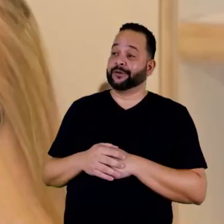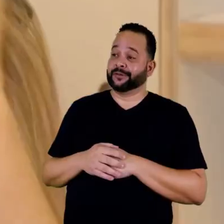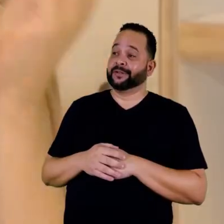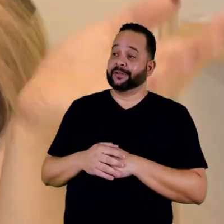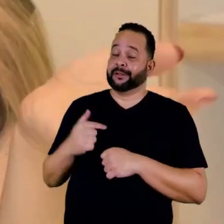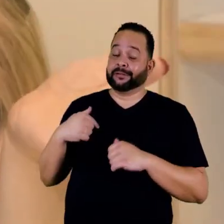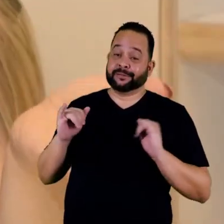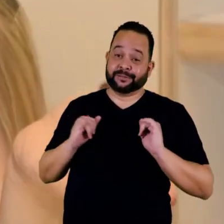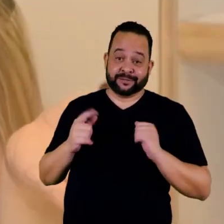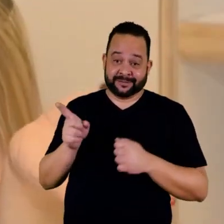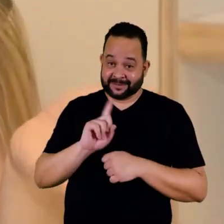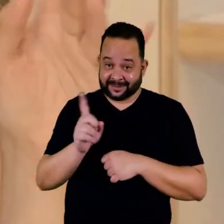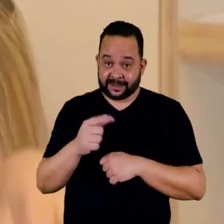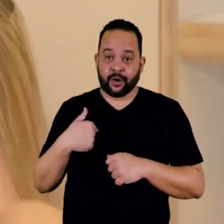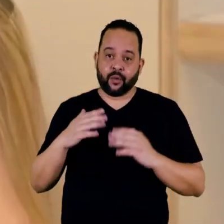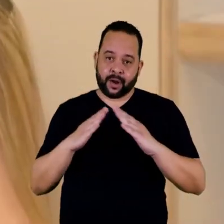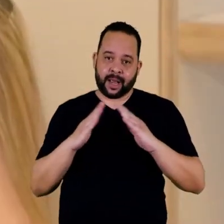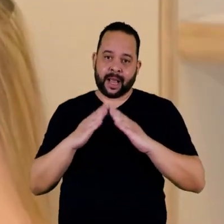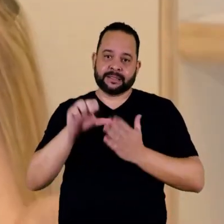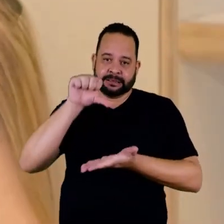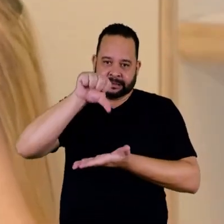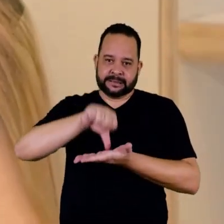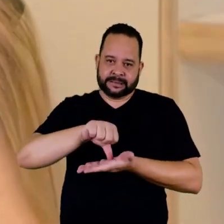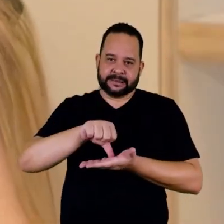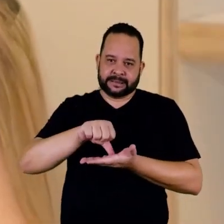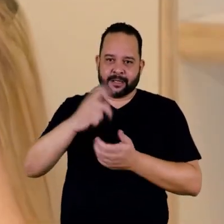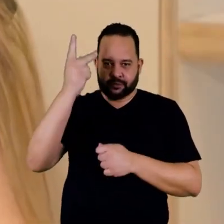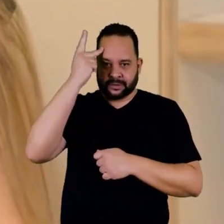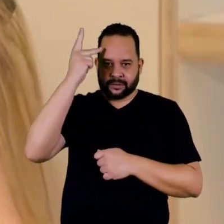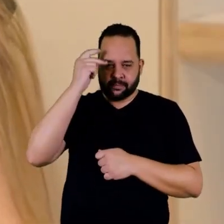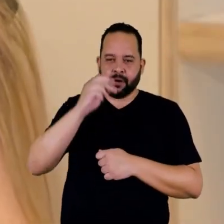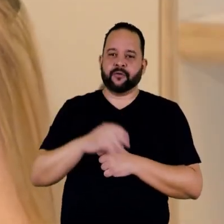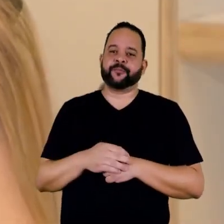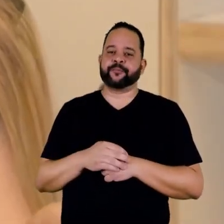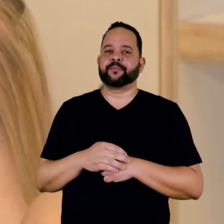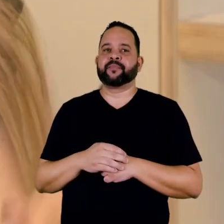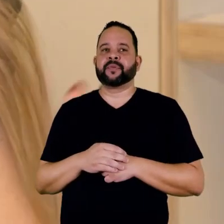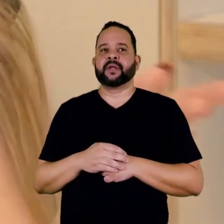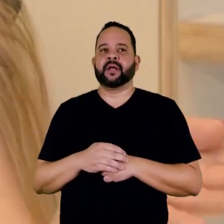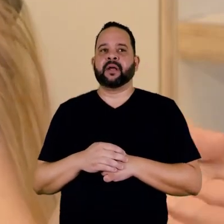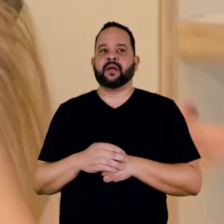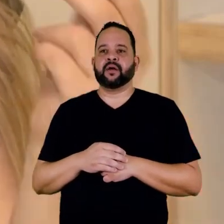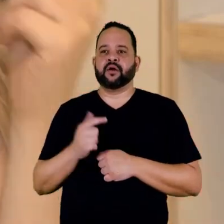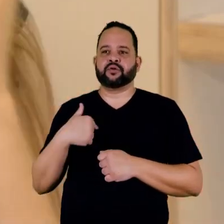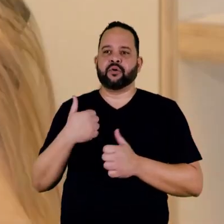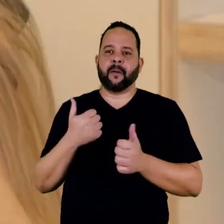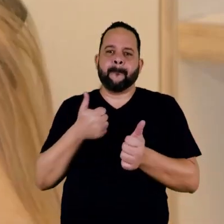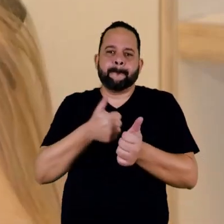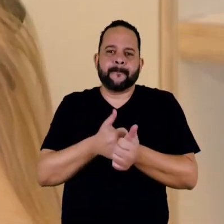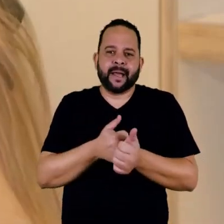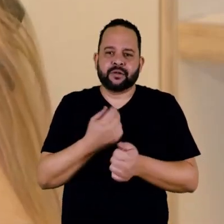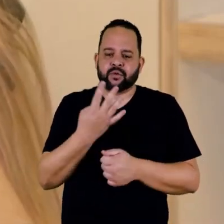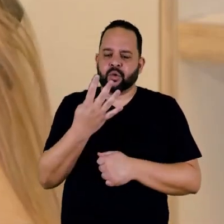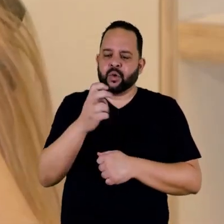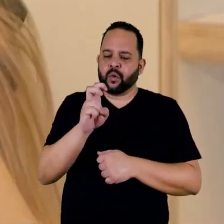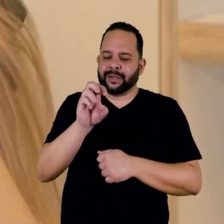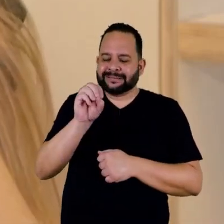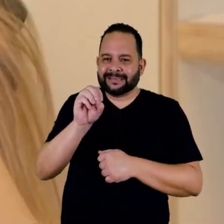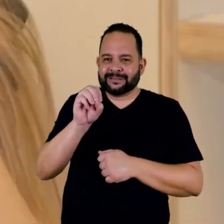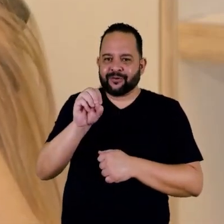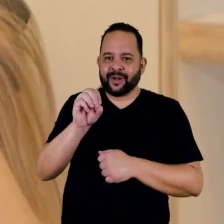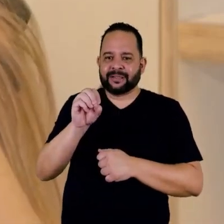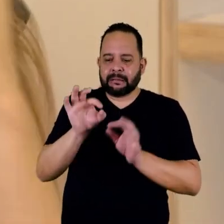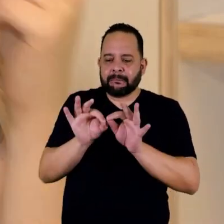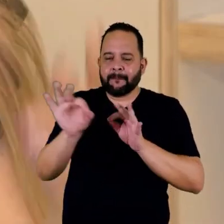você eu moro no Bom Retiro hoje então e eu moro no centro de São Paulo eu tô sei lá 450 M